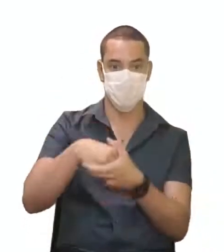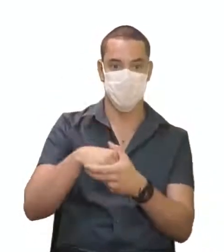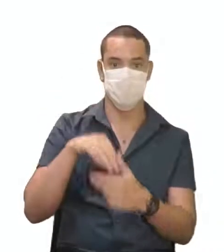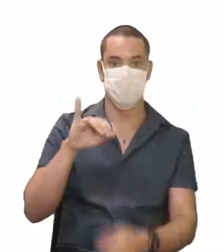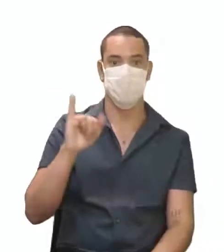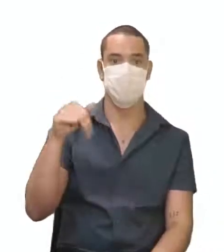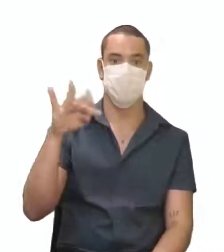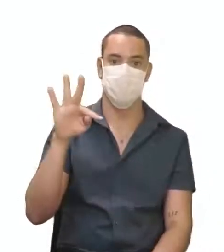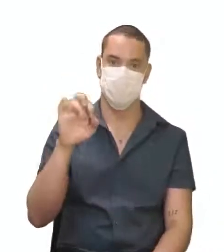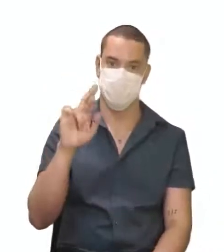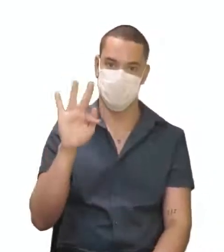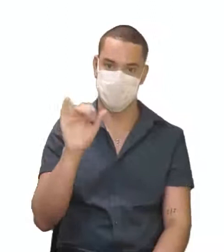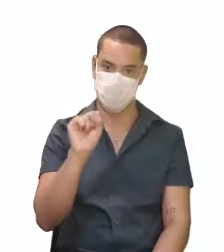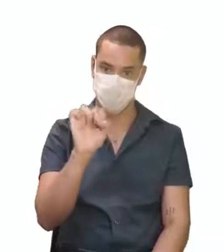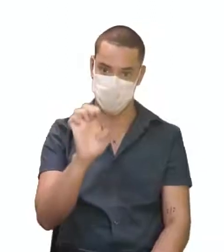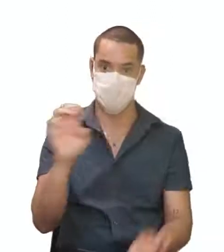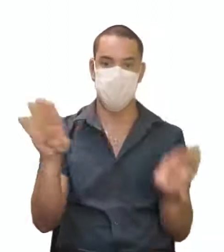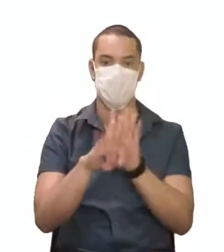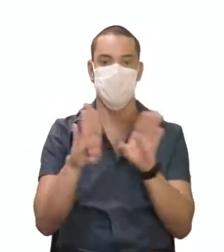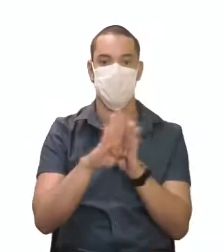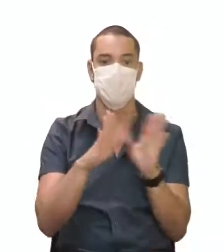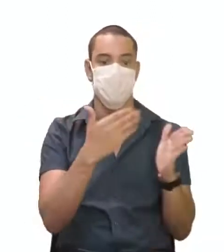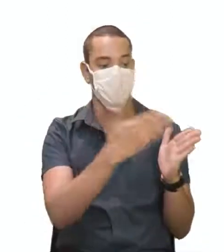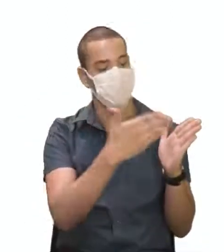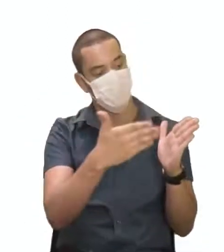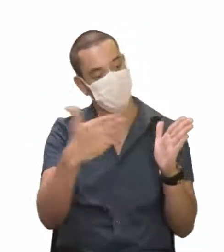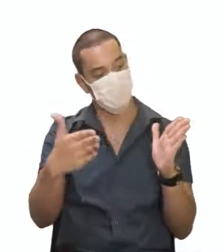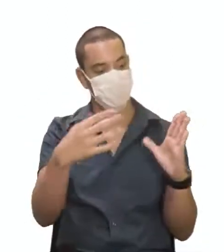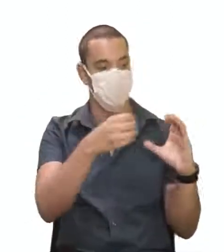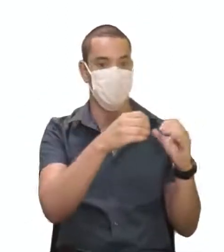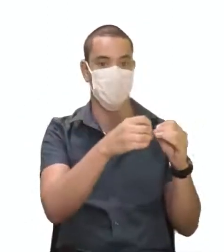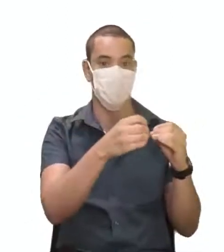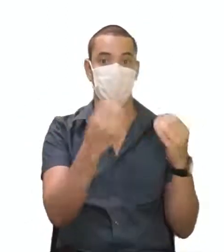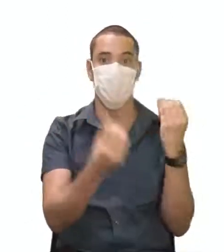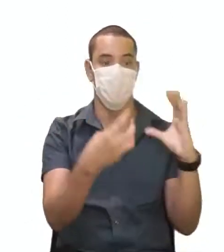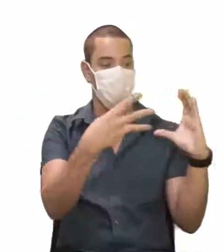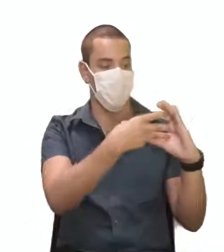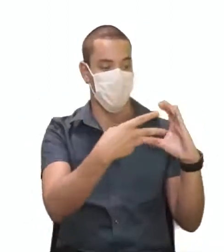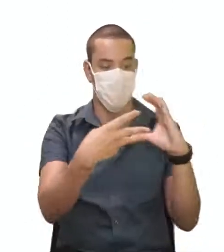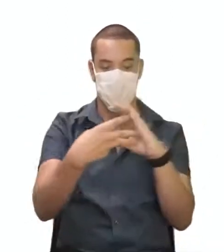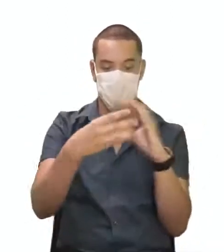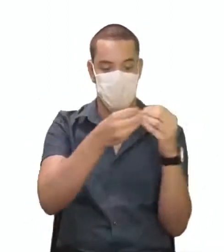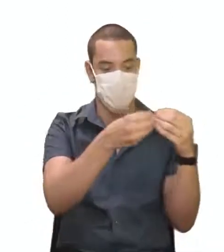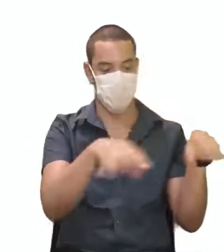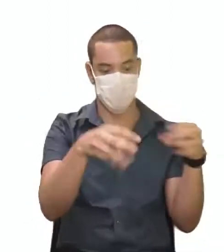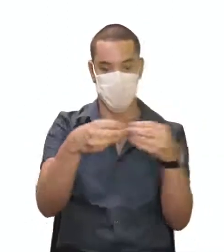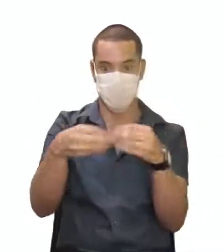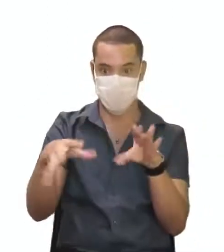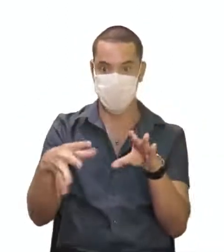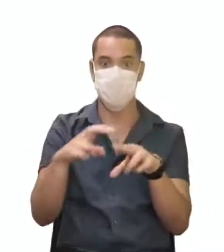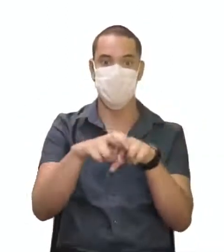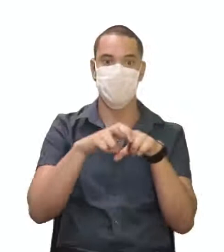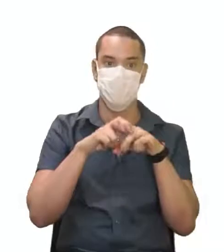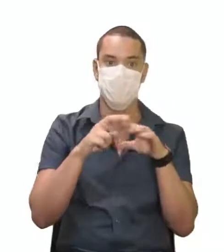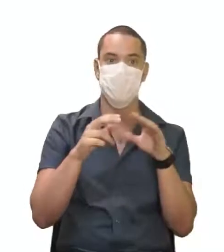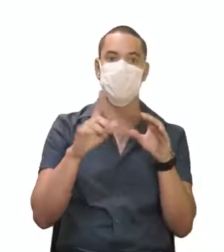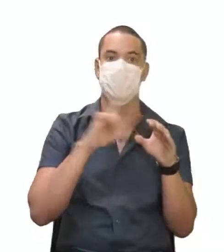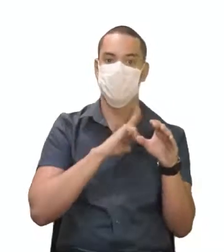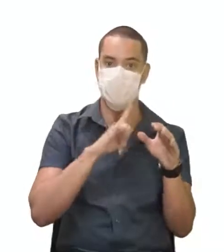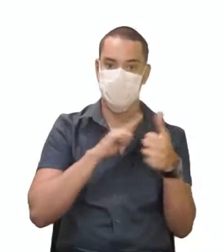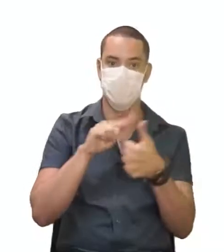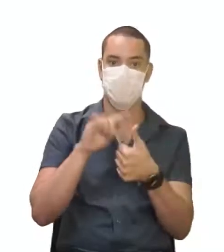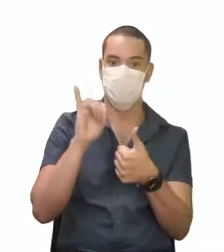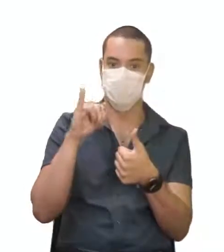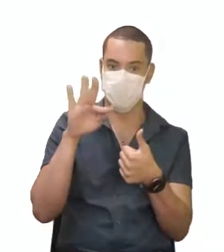intérfase e o processo de divisão celular, certo? Então, quando a gente fala em ciclo celular, você vai ter a